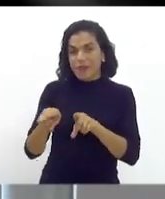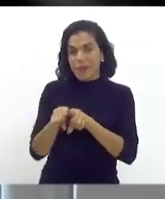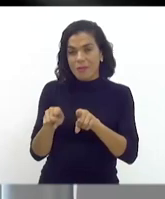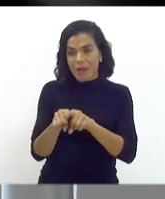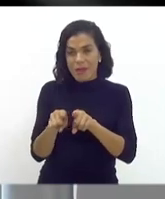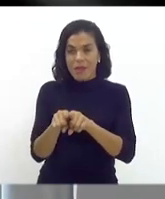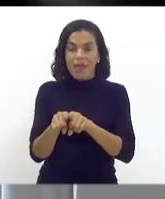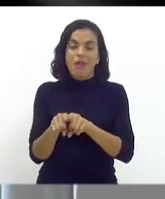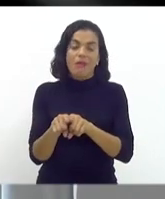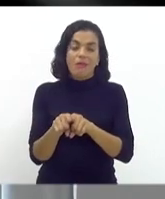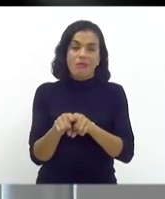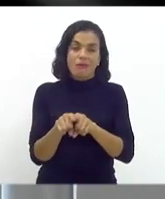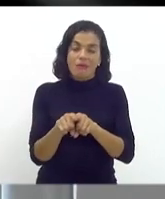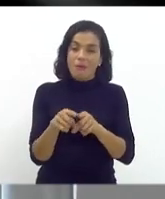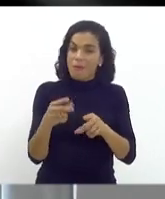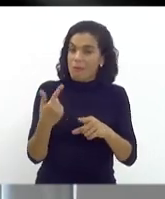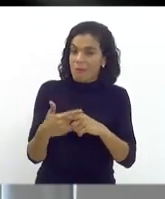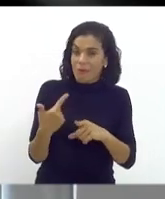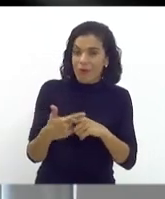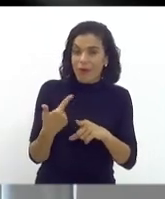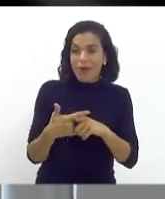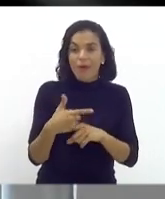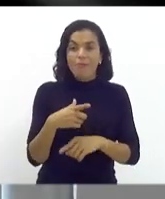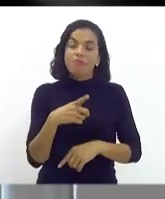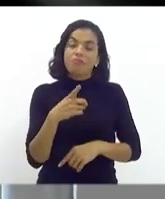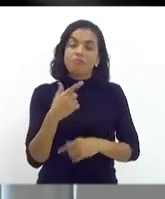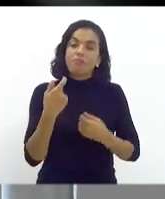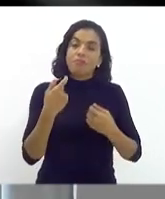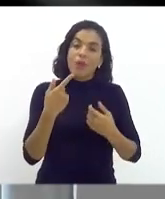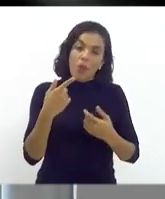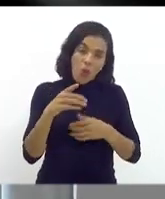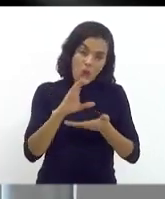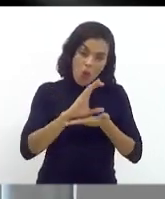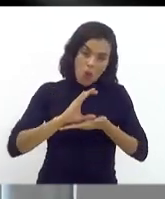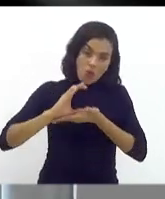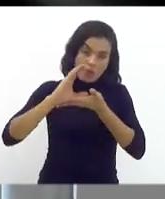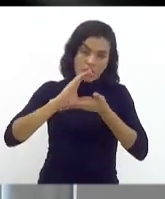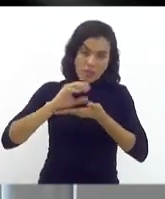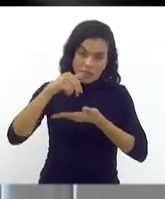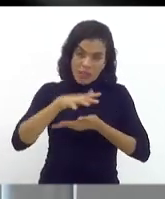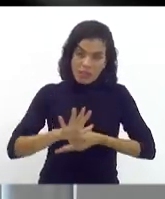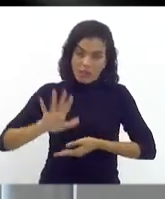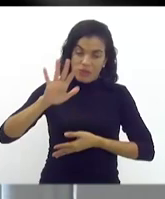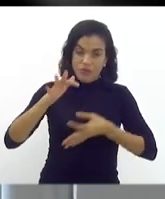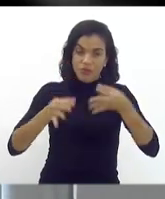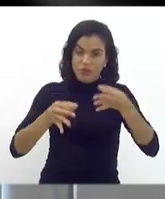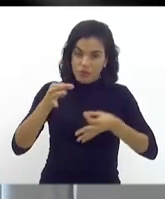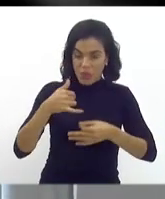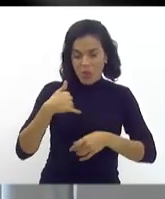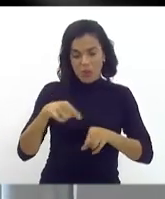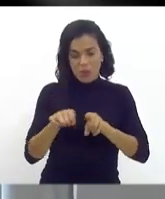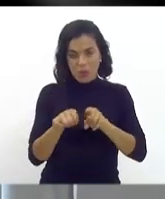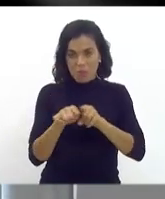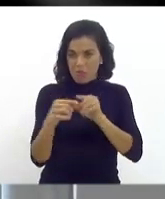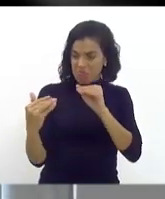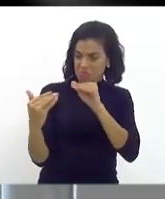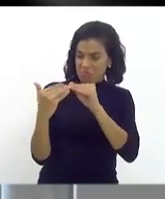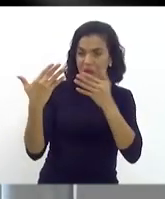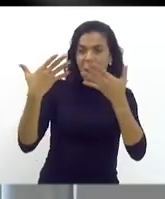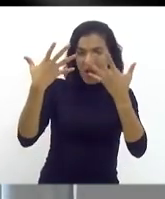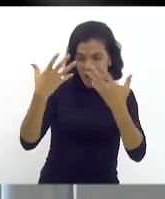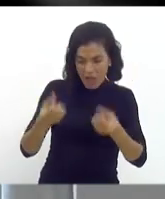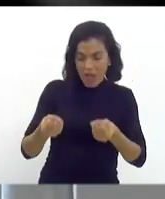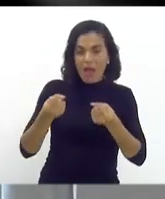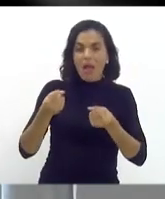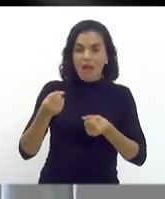integrou o grupo Exatamente porque se acreditou o Conselho Nacional de Justiça acredita e eu também acredito nisso eu acho que